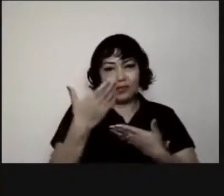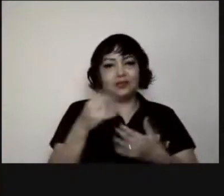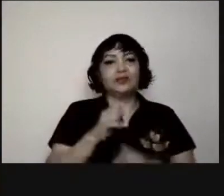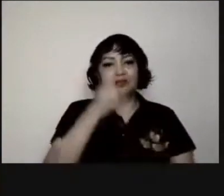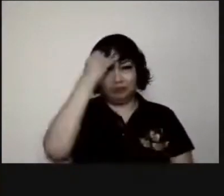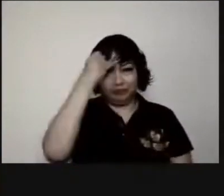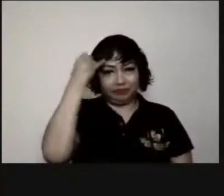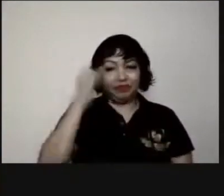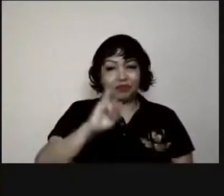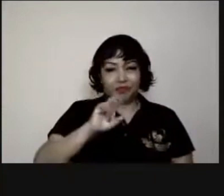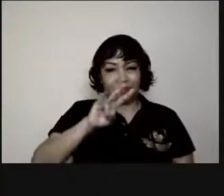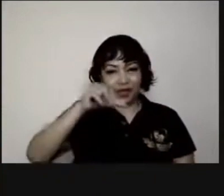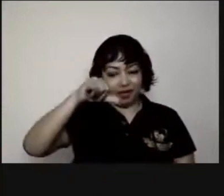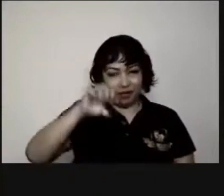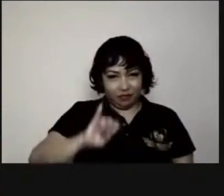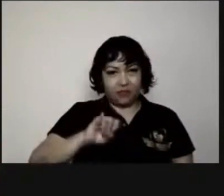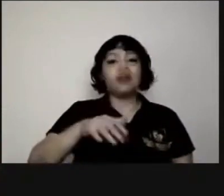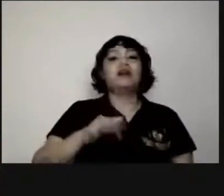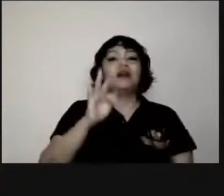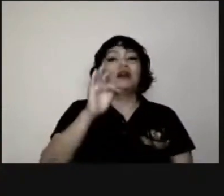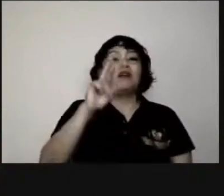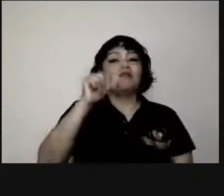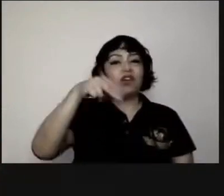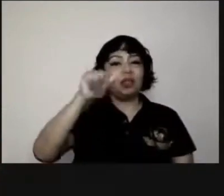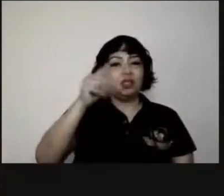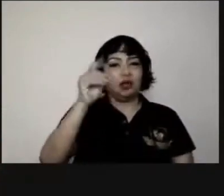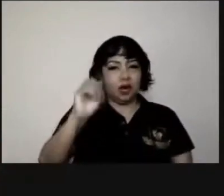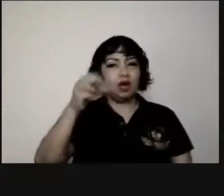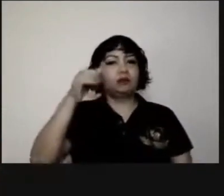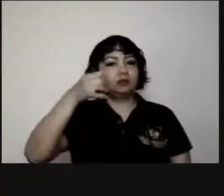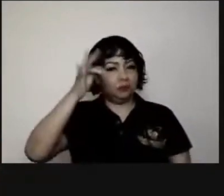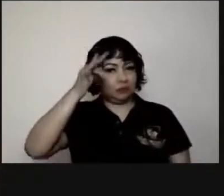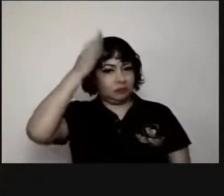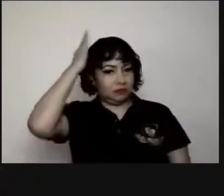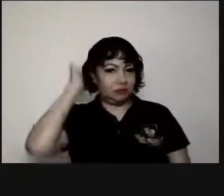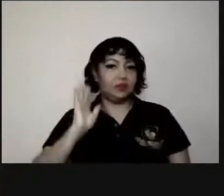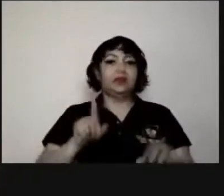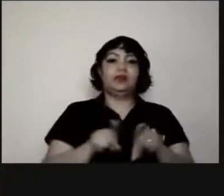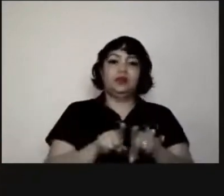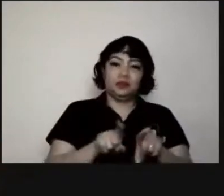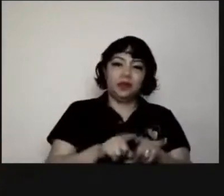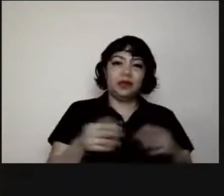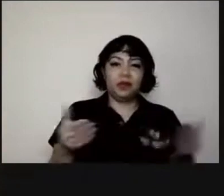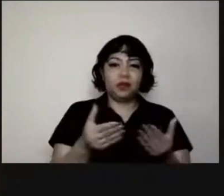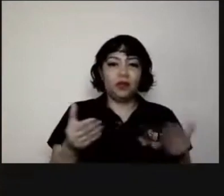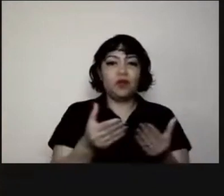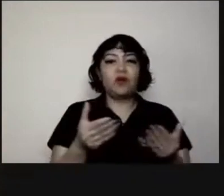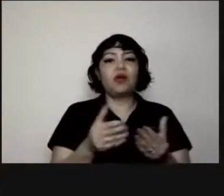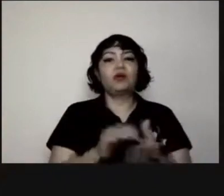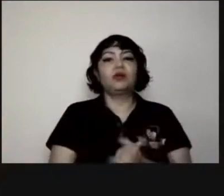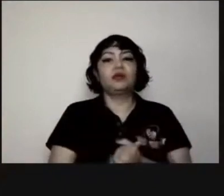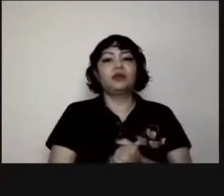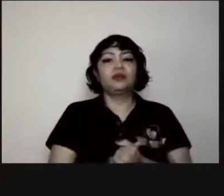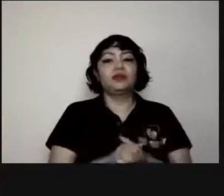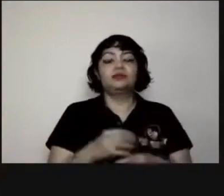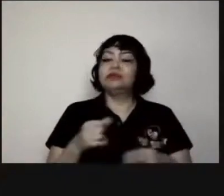Nívia e ao ocupa Fernando um espaço onde e a começa a Marceli falar agora sobre também, história da né? Conhecer o literatura. Eduardo, esse Fabiane é menino uma lindo, mulher fazer parda,